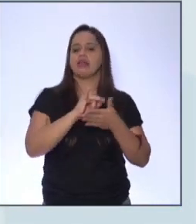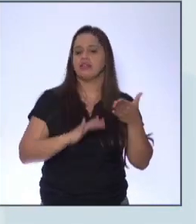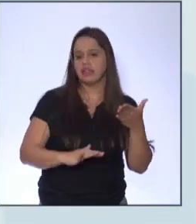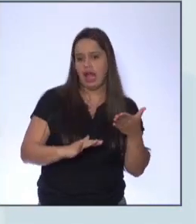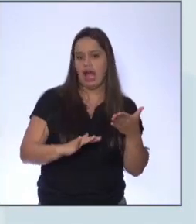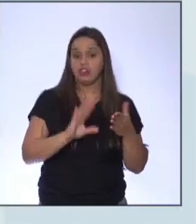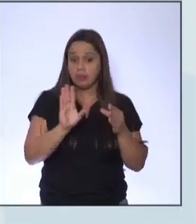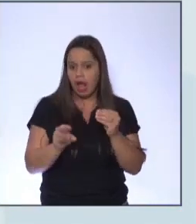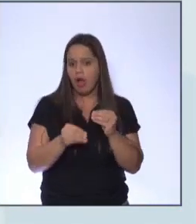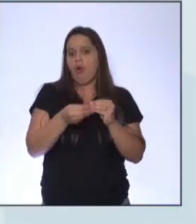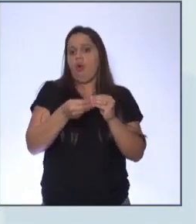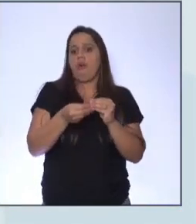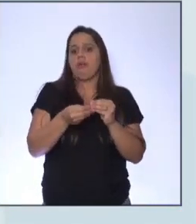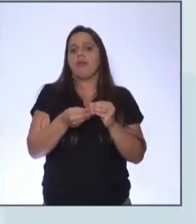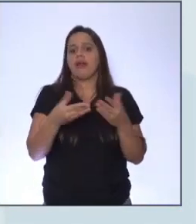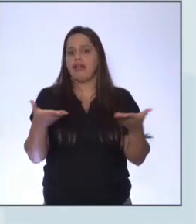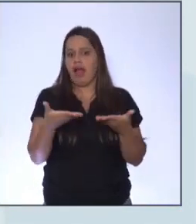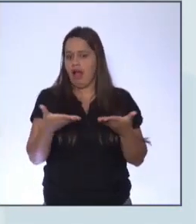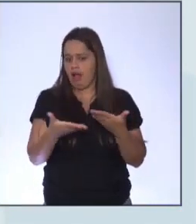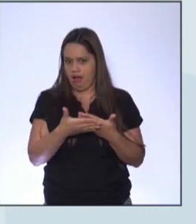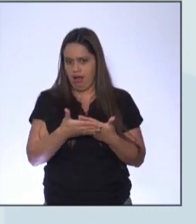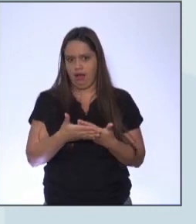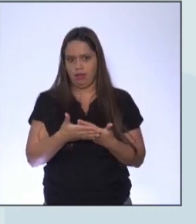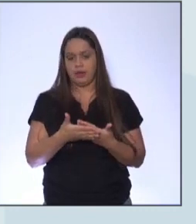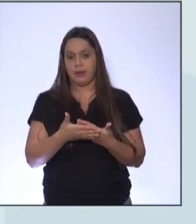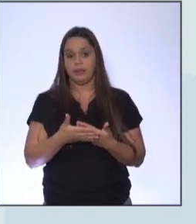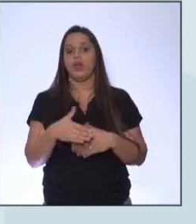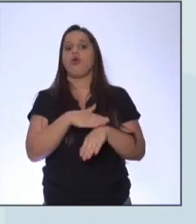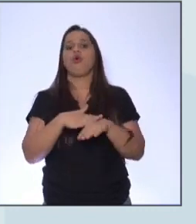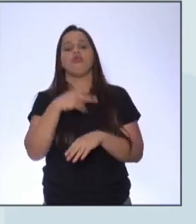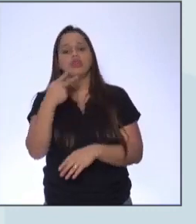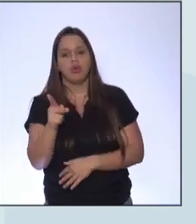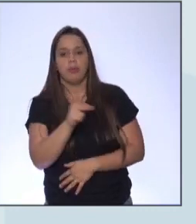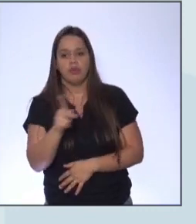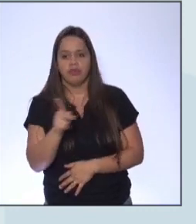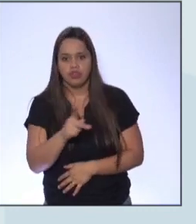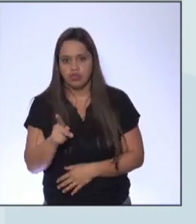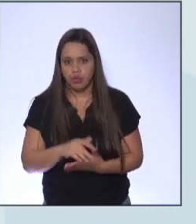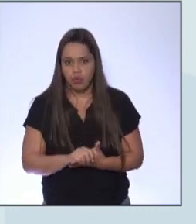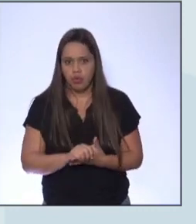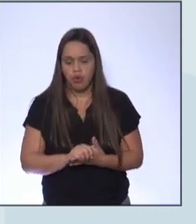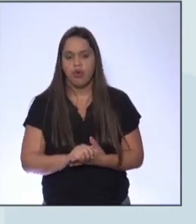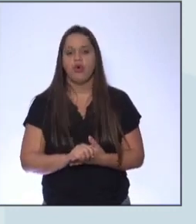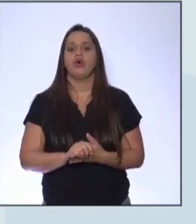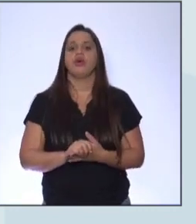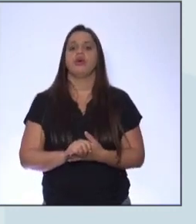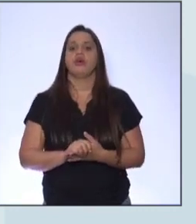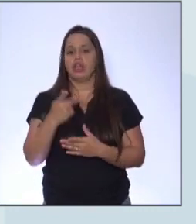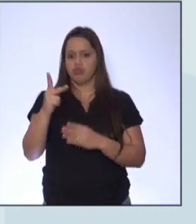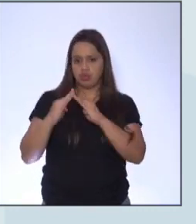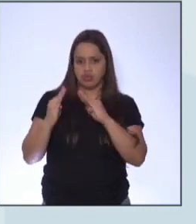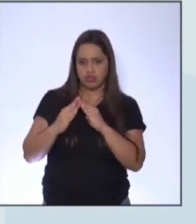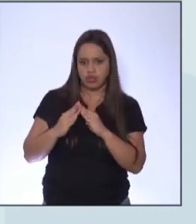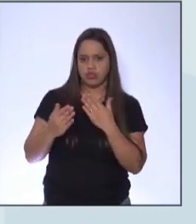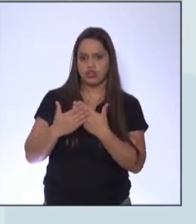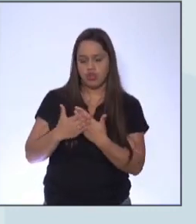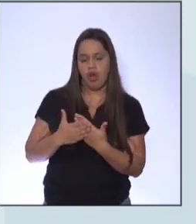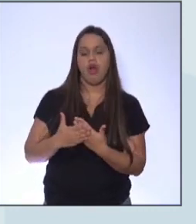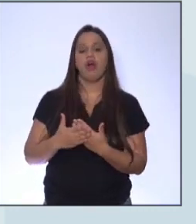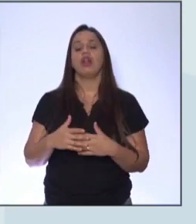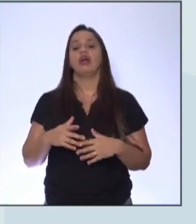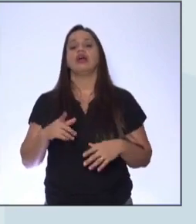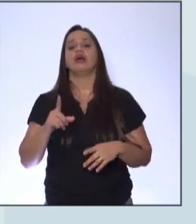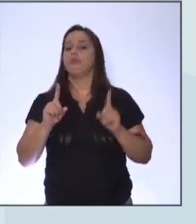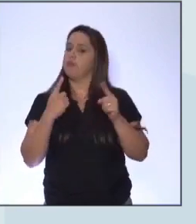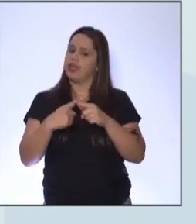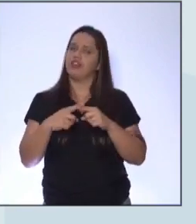toda essa nossa aula, tá? Converse com o professor de vocês, tá? Quando as aulas, a gente espera que retorne o mais rápido possível presencialmente,